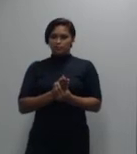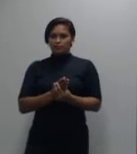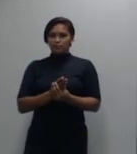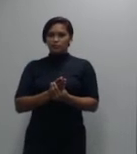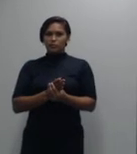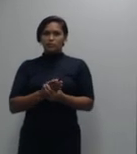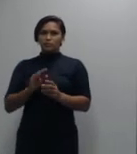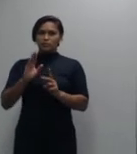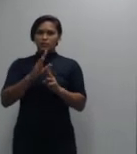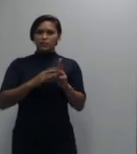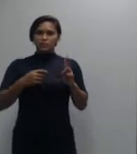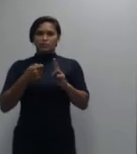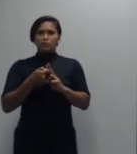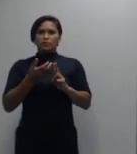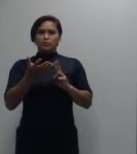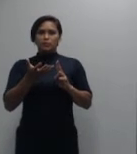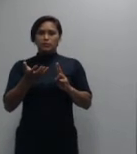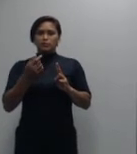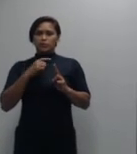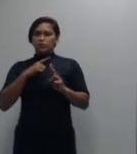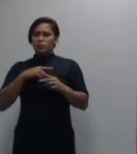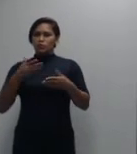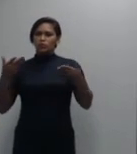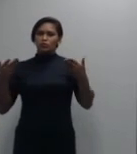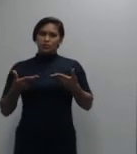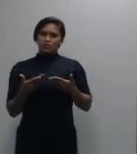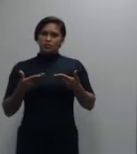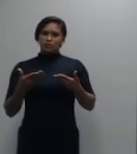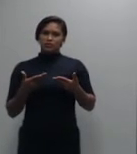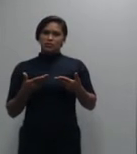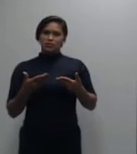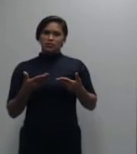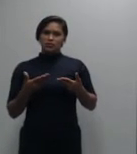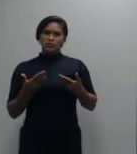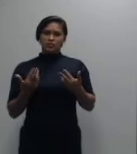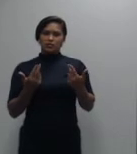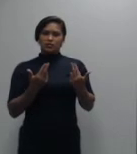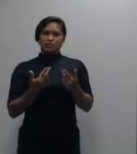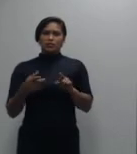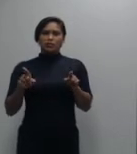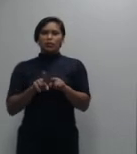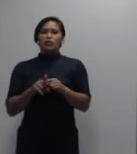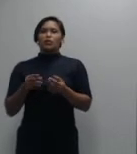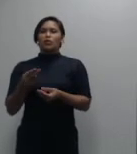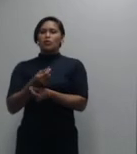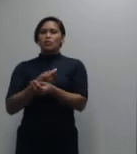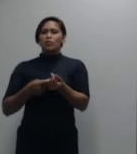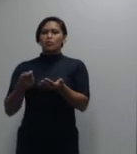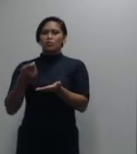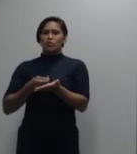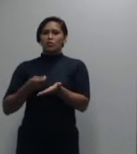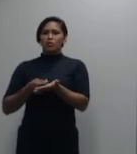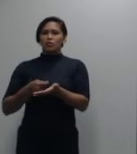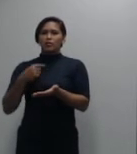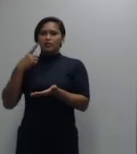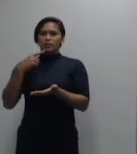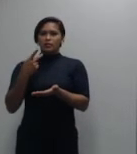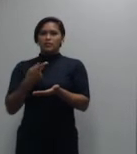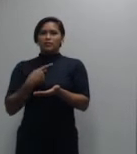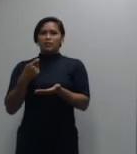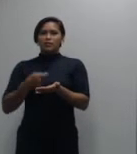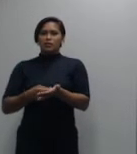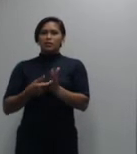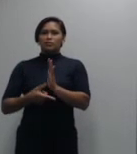por parte do Recreio a já que a mesma questão dos horários dos voos da das custas